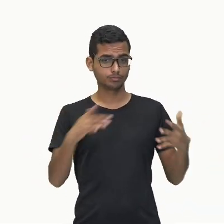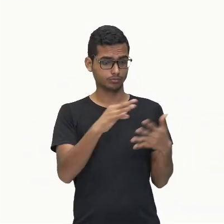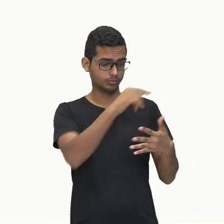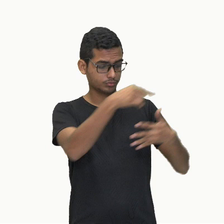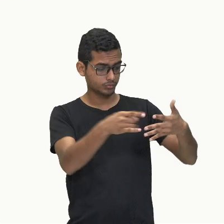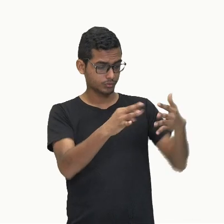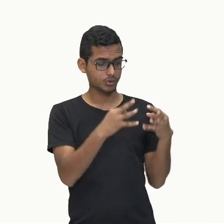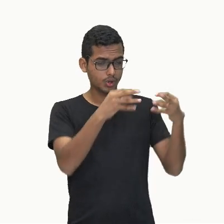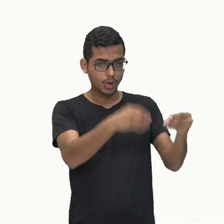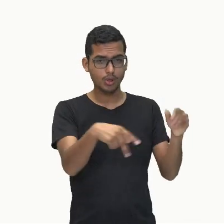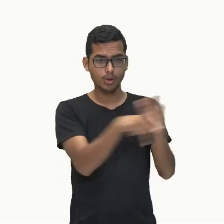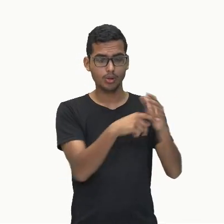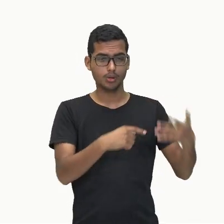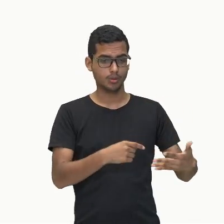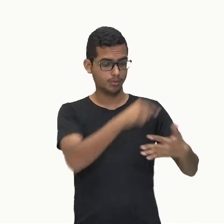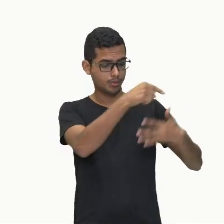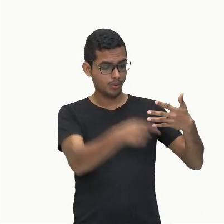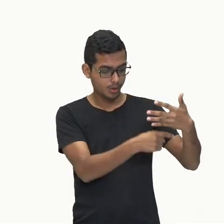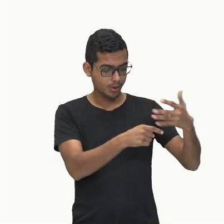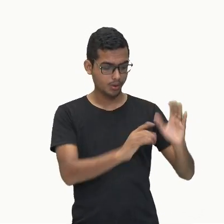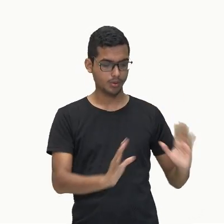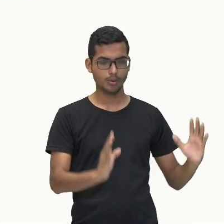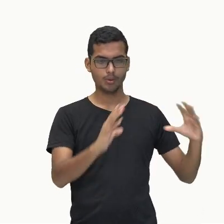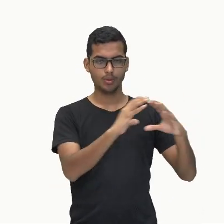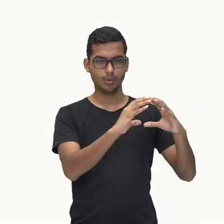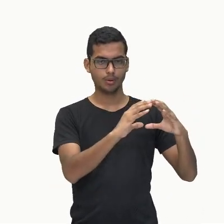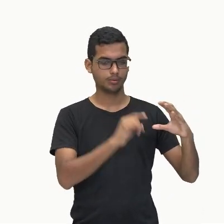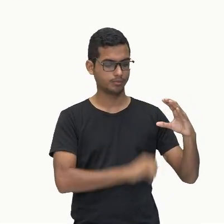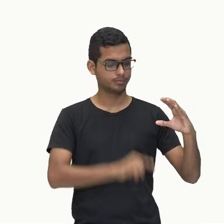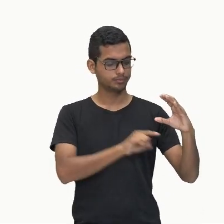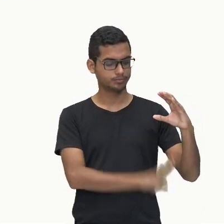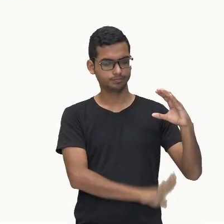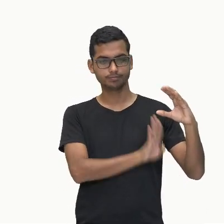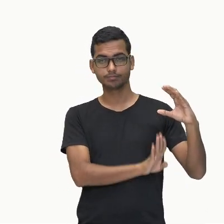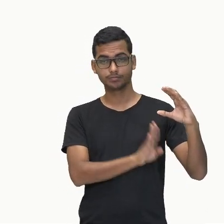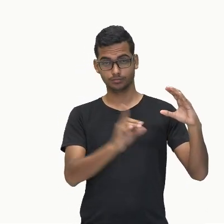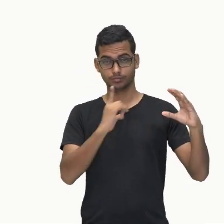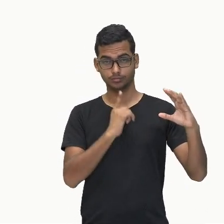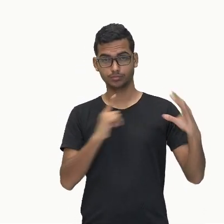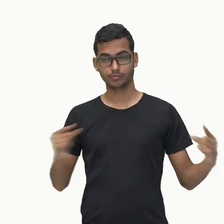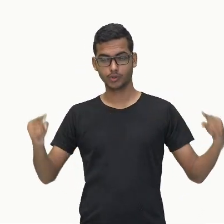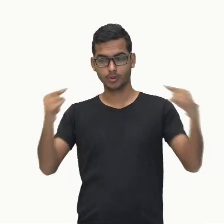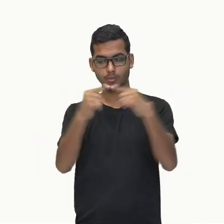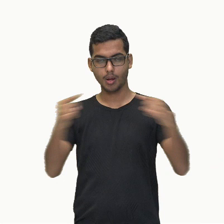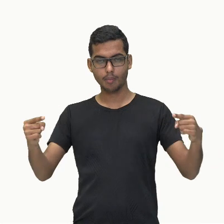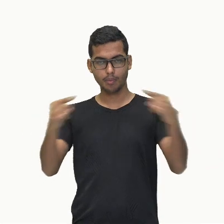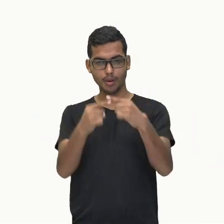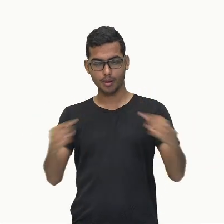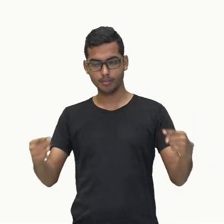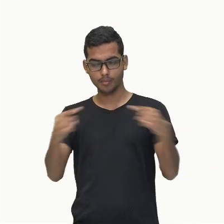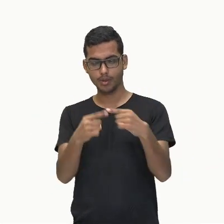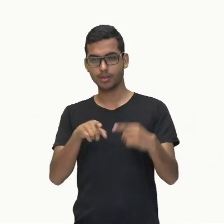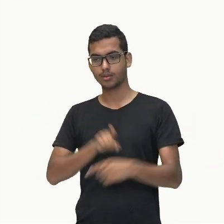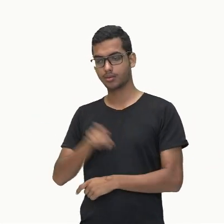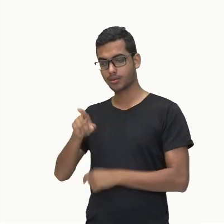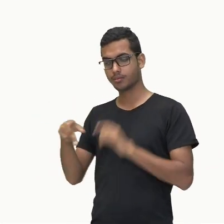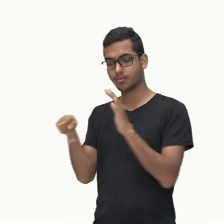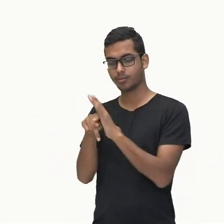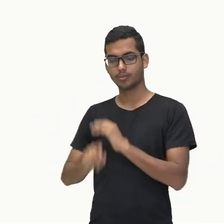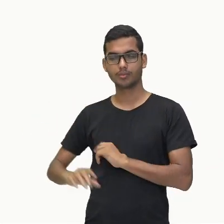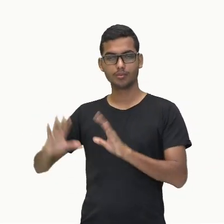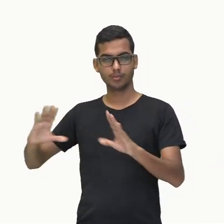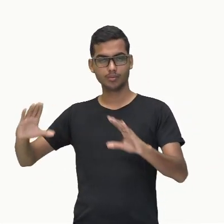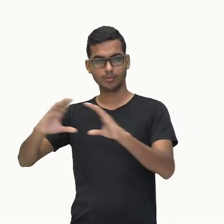elementos aqui do segundo conjunto que tem correspondência lá com